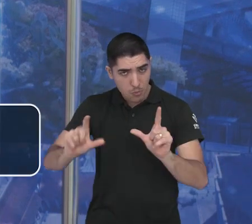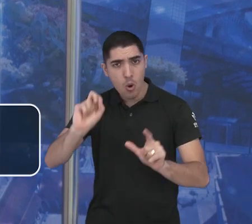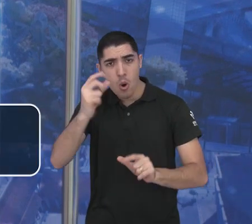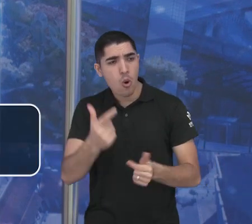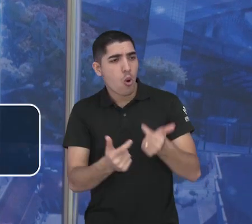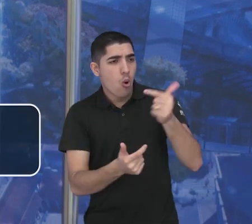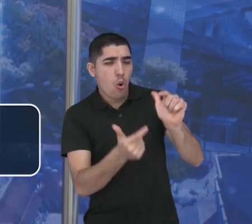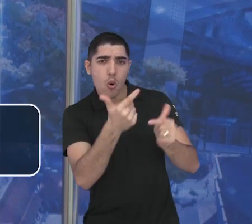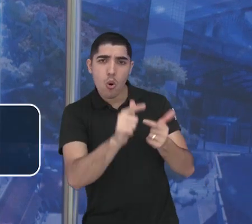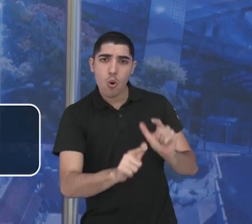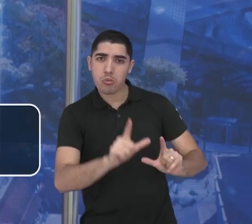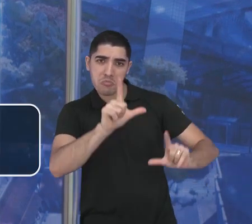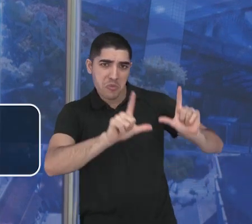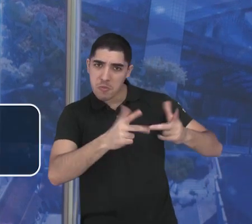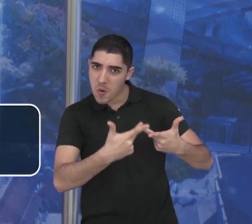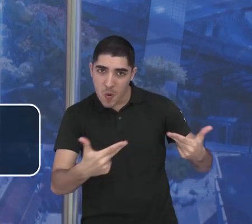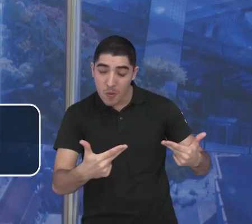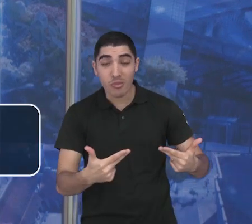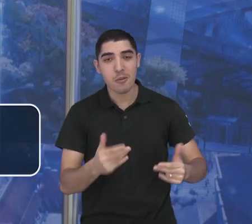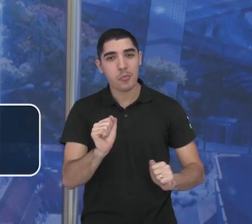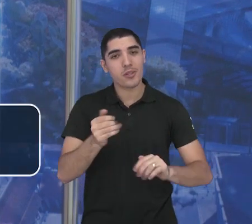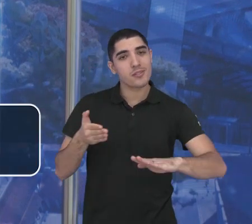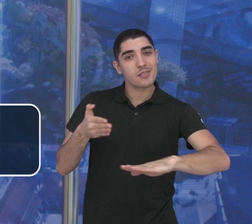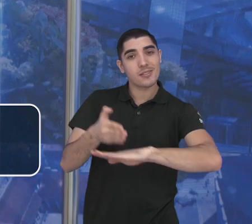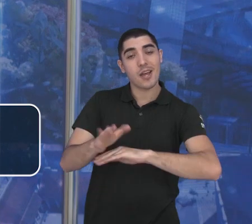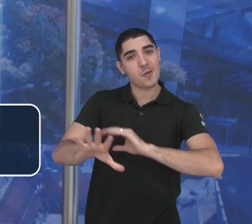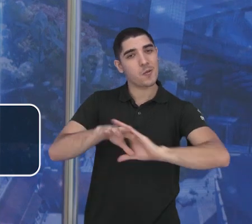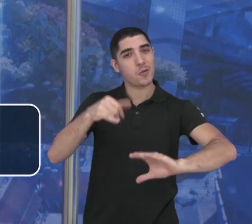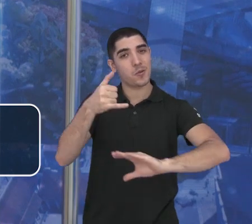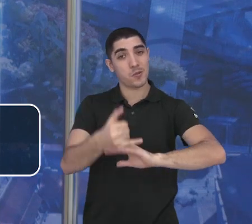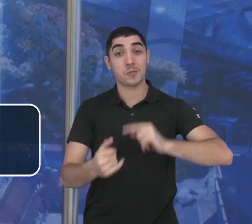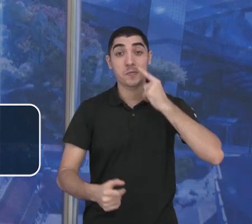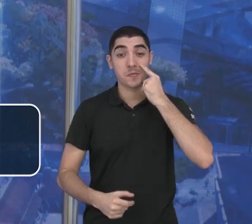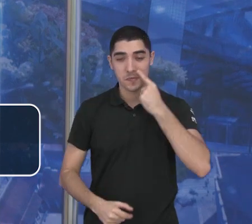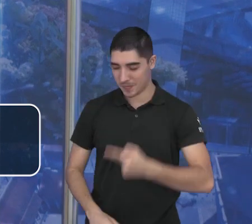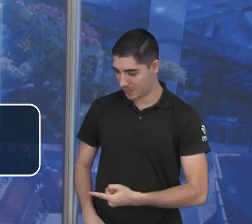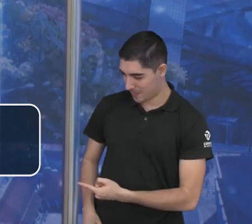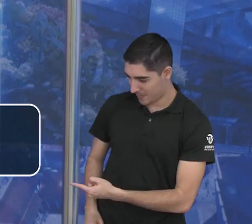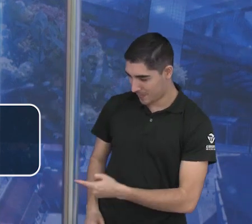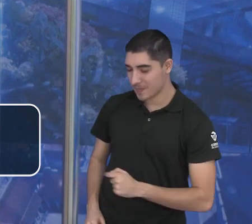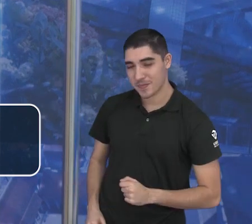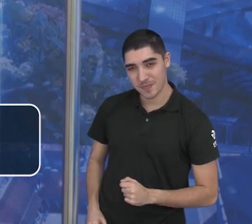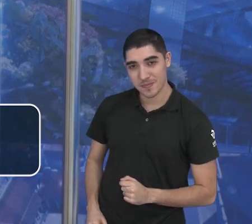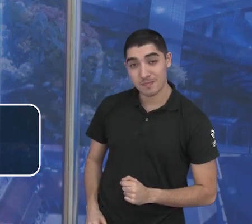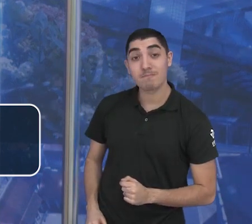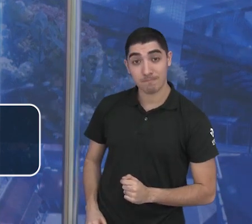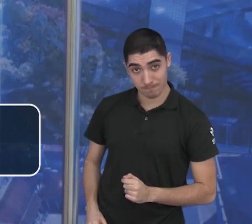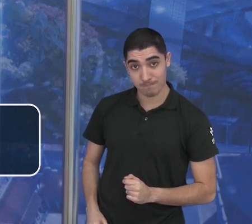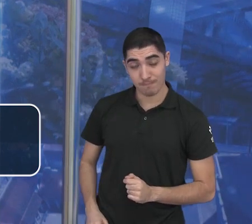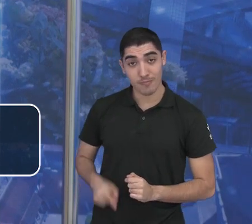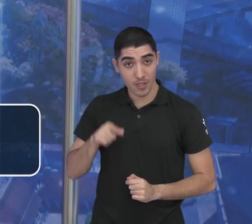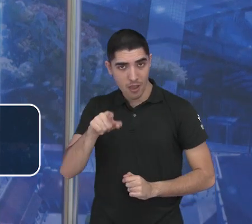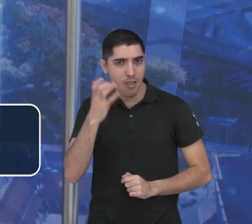ou outro qualquer da nossa programação? Então basta acessar o canal do YouTube TV Câmara SJC. A